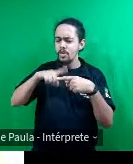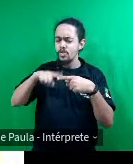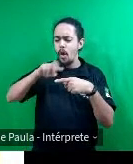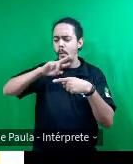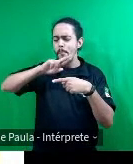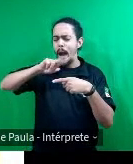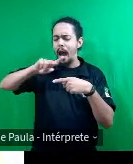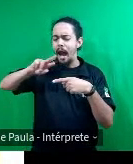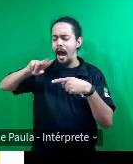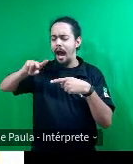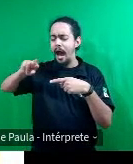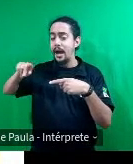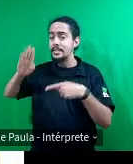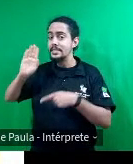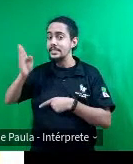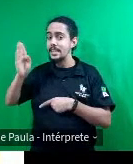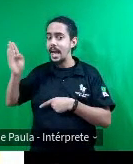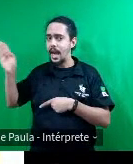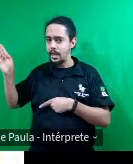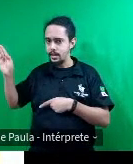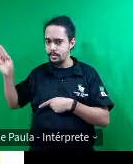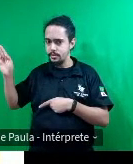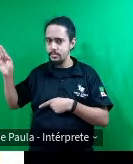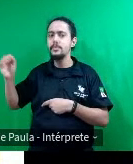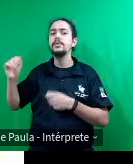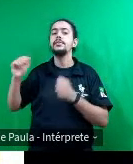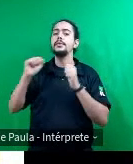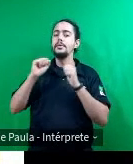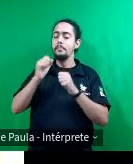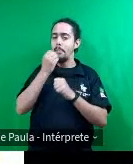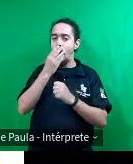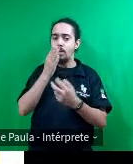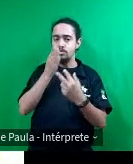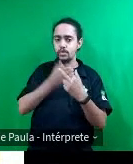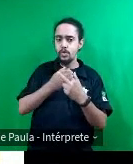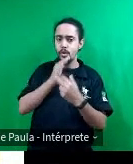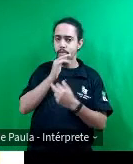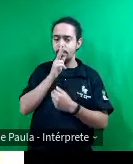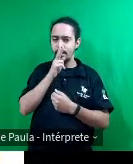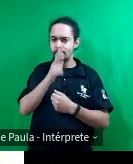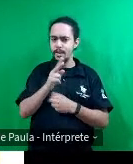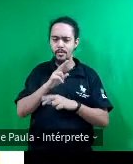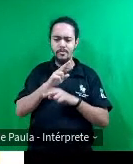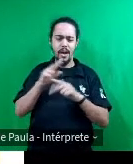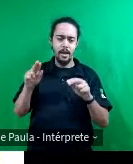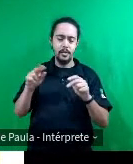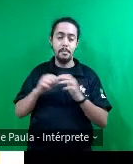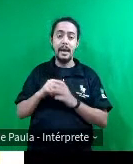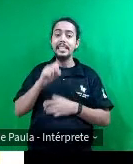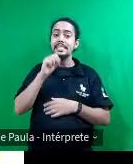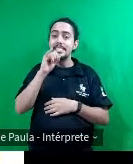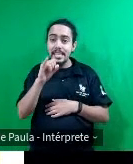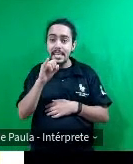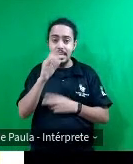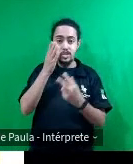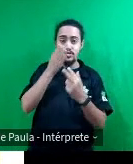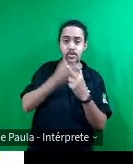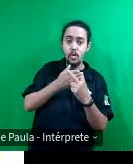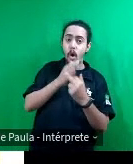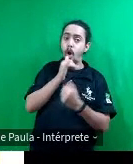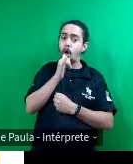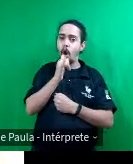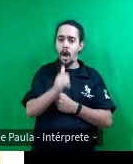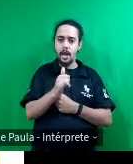necessários. Aqui, no divisor de corrente, ele só vale para 2 resistores conectados em paralelo. Só